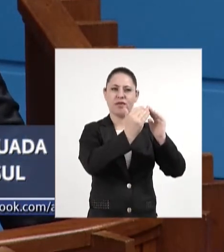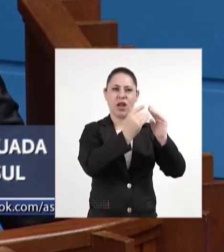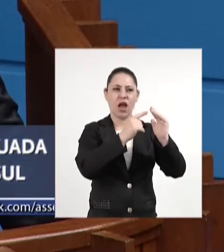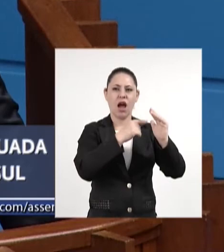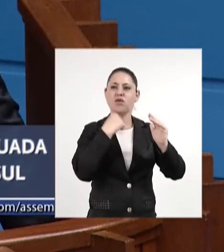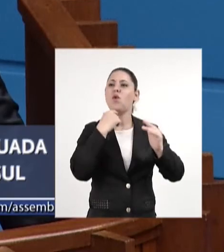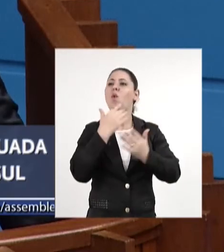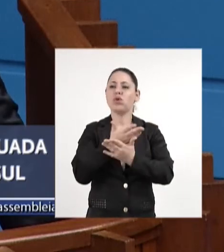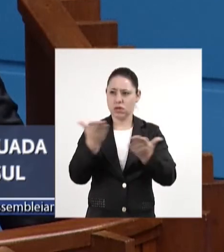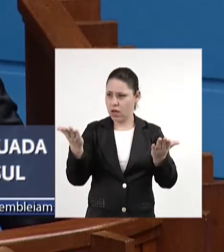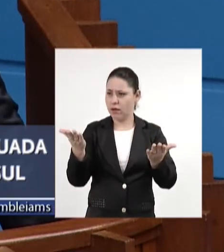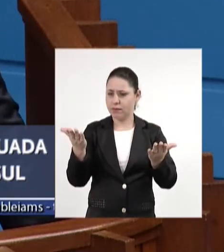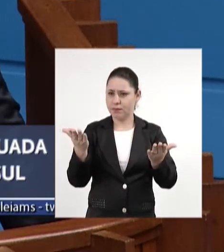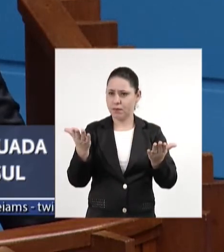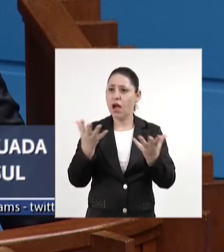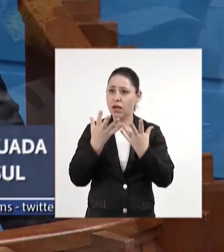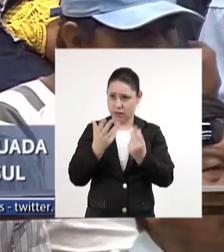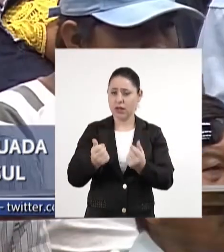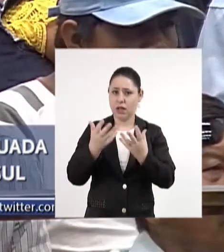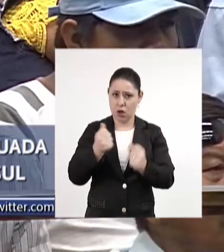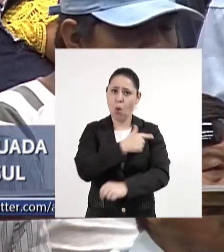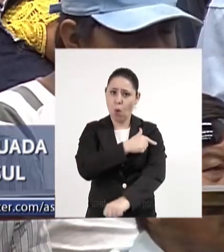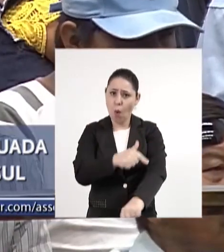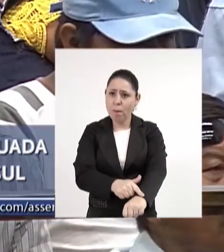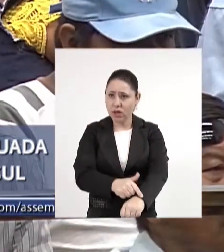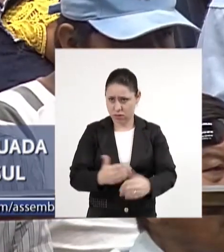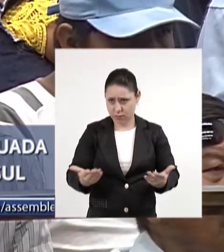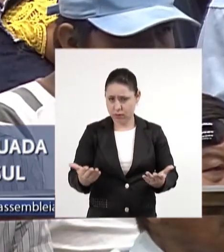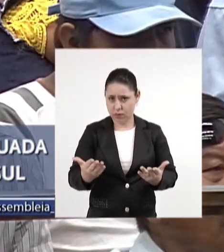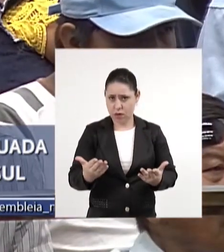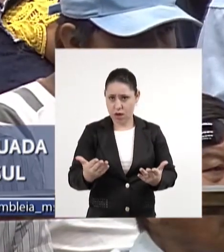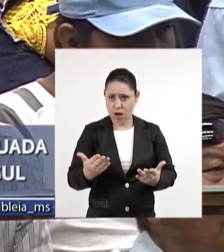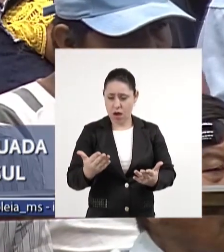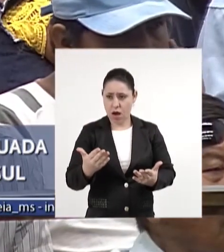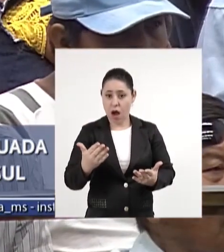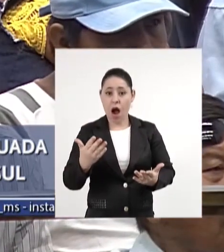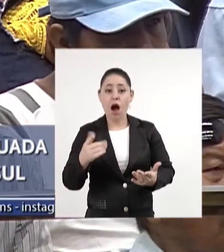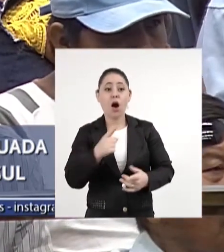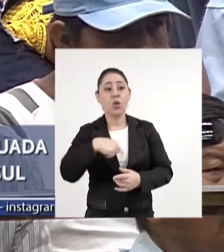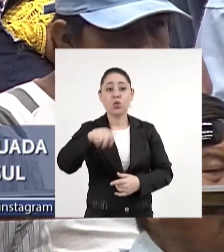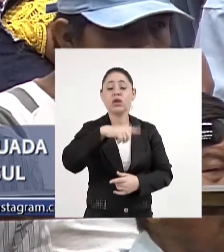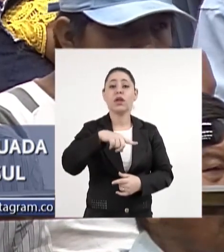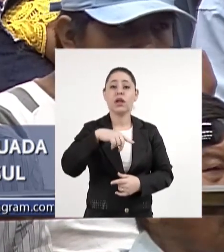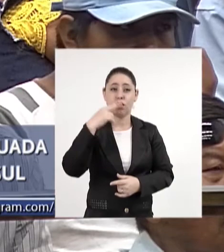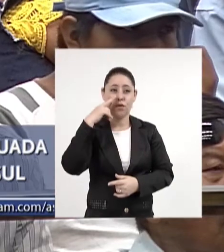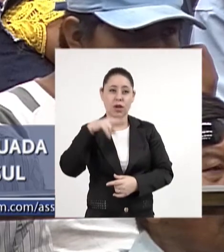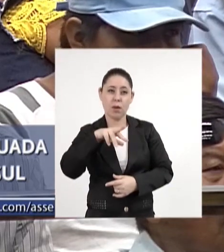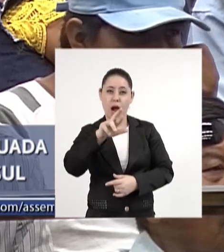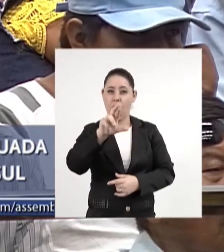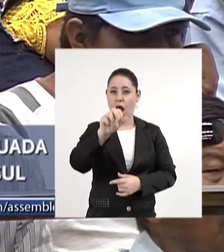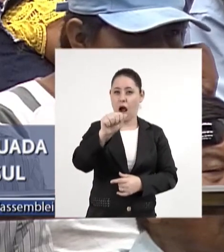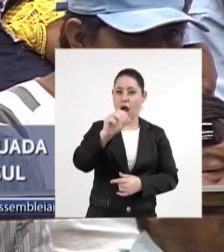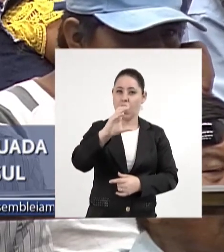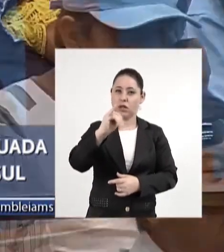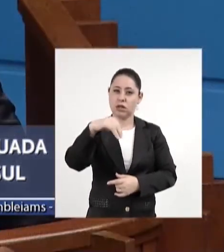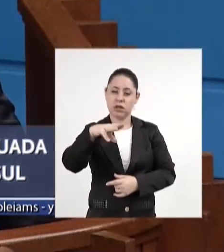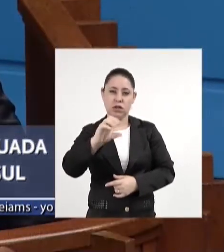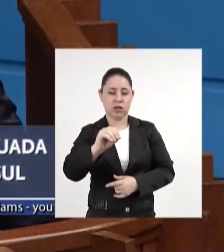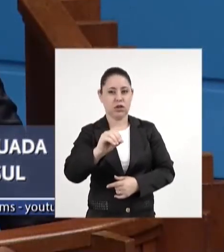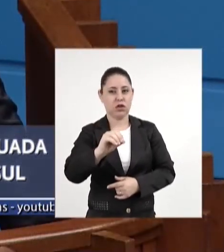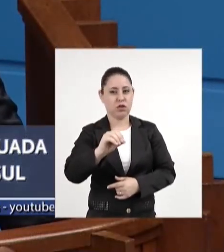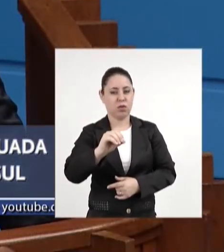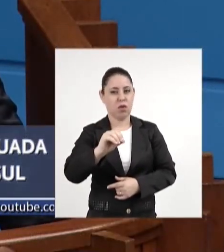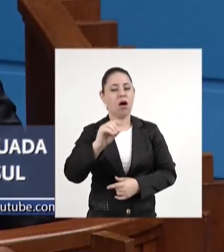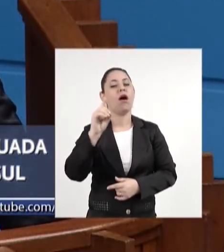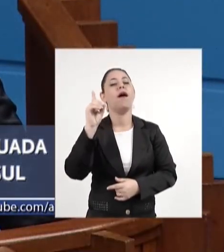toleraria este comportamento? Alguém não veria nisso aí um racismo, uma conduta indigna?